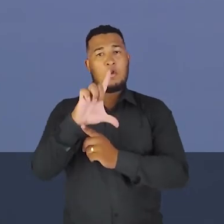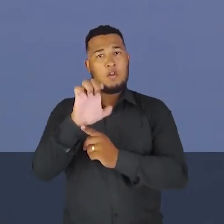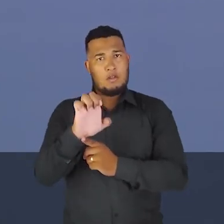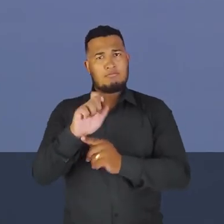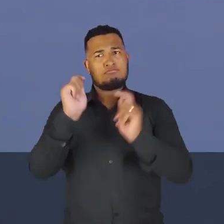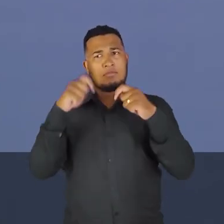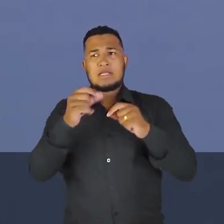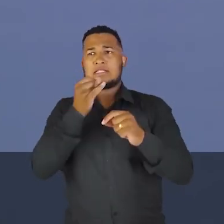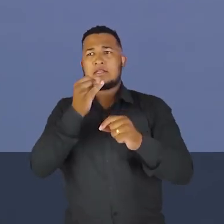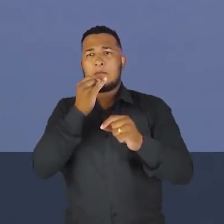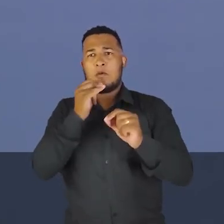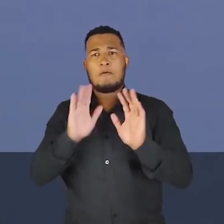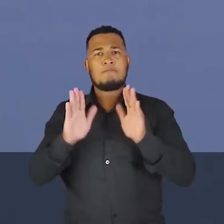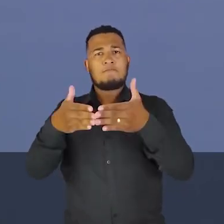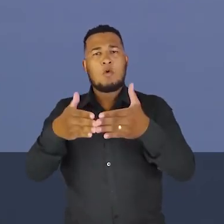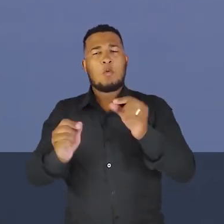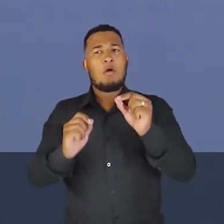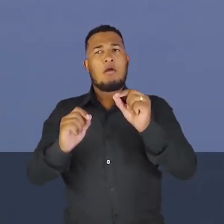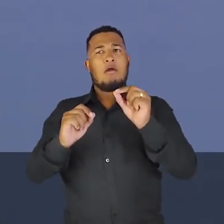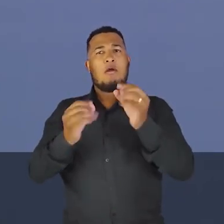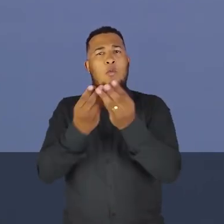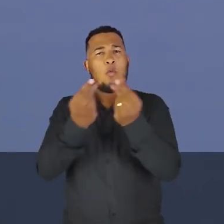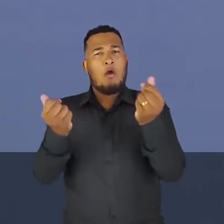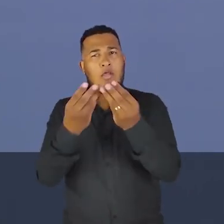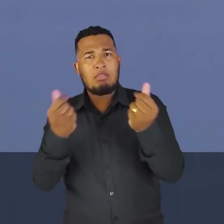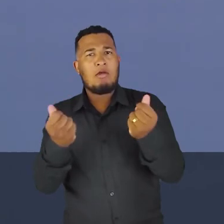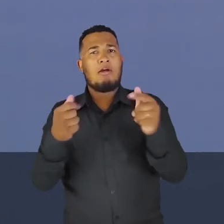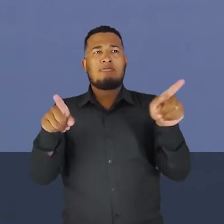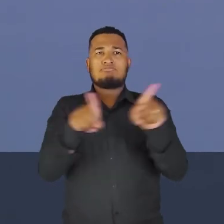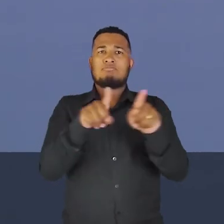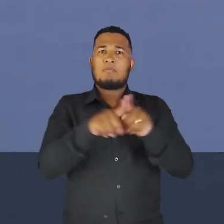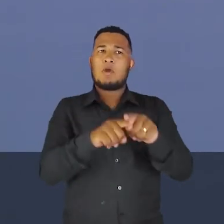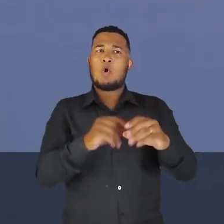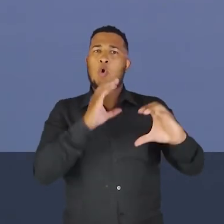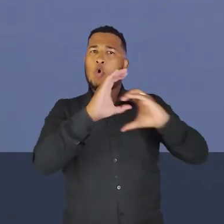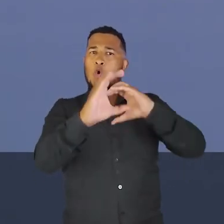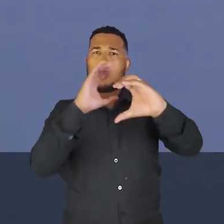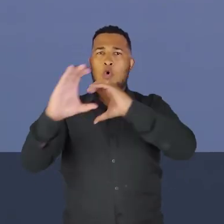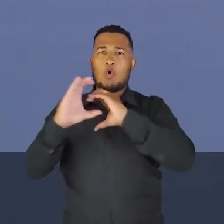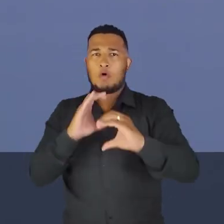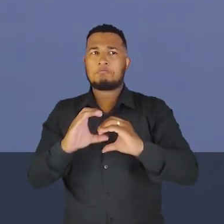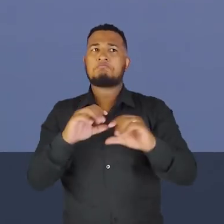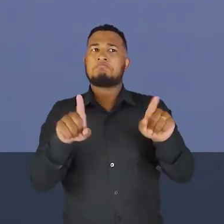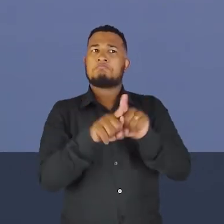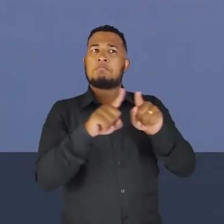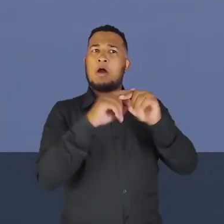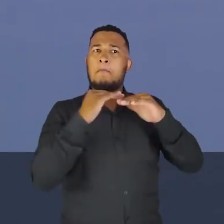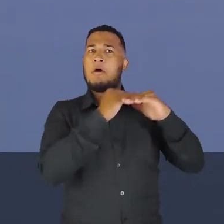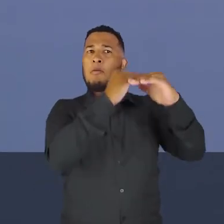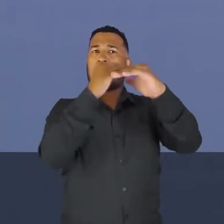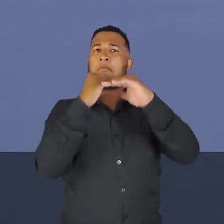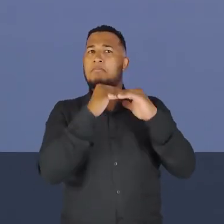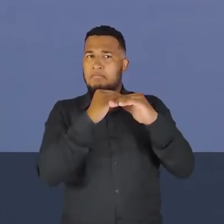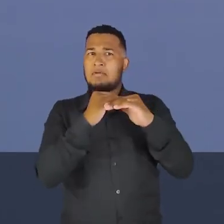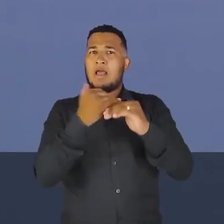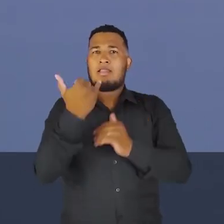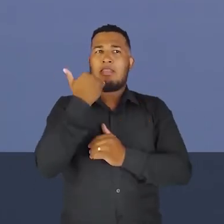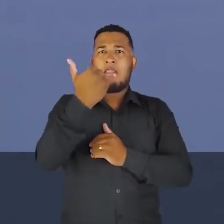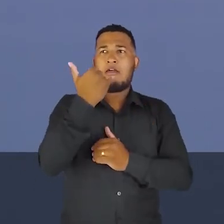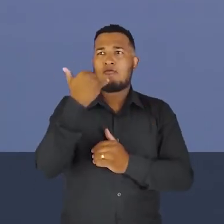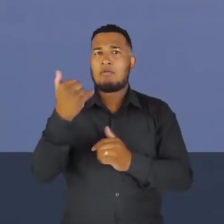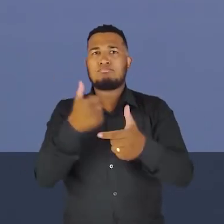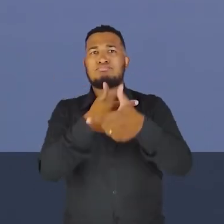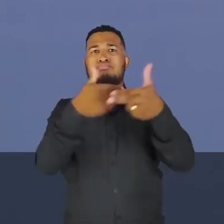serviços de comunicação, serviços de alta qualidade e alto padrão também, serviços de telefonia,